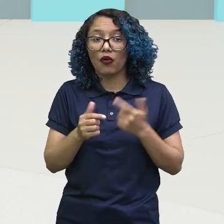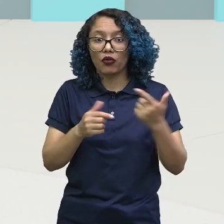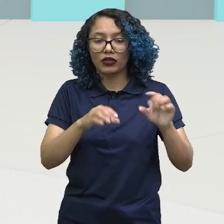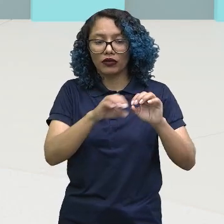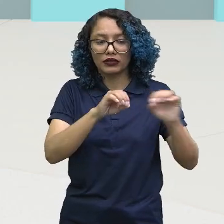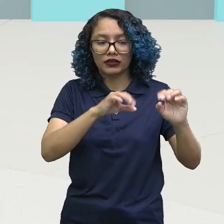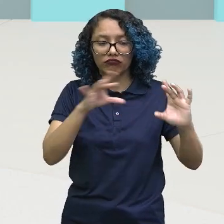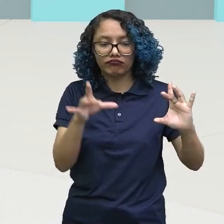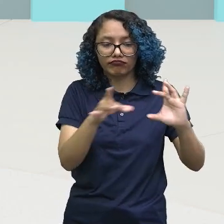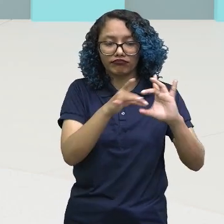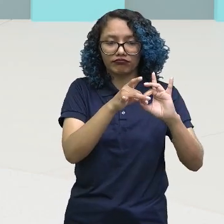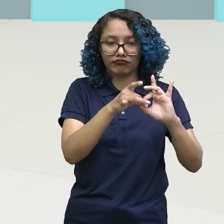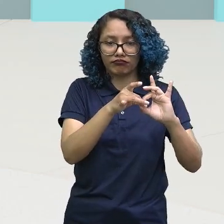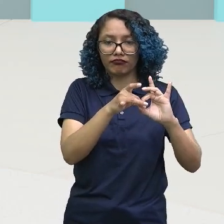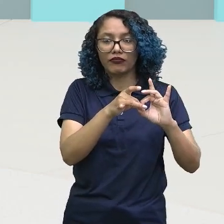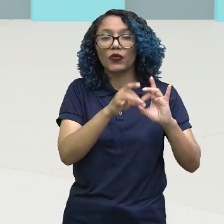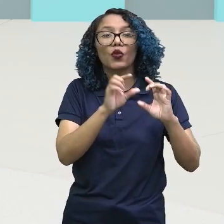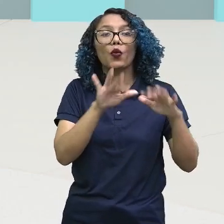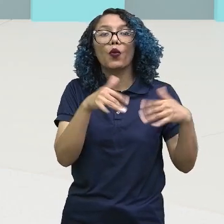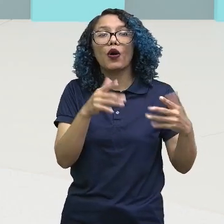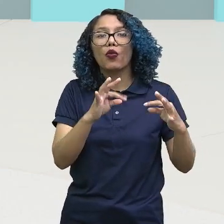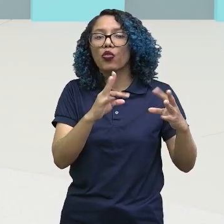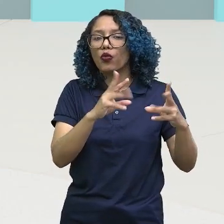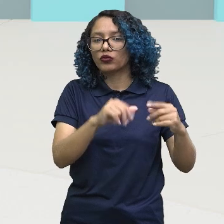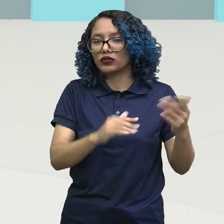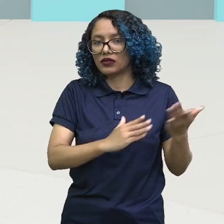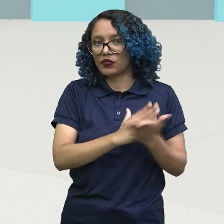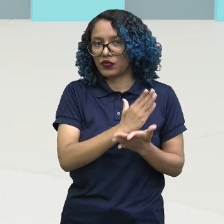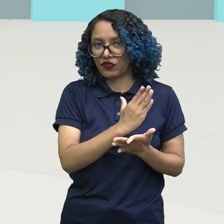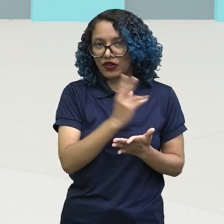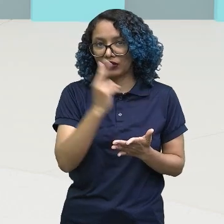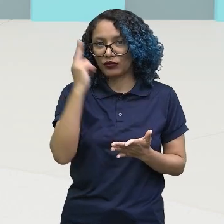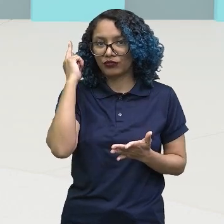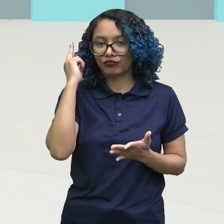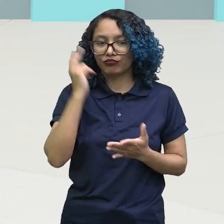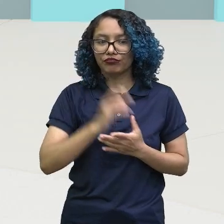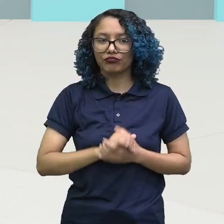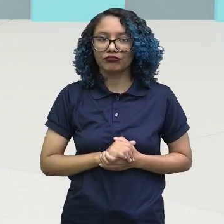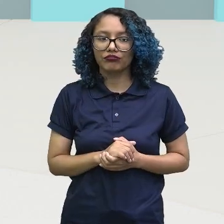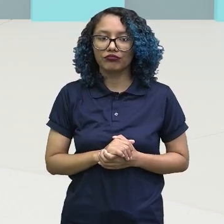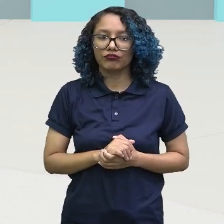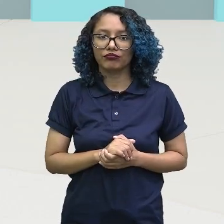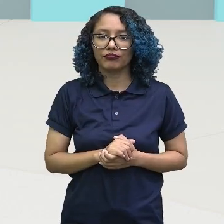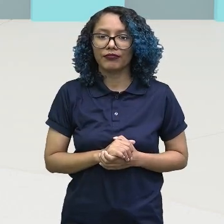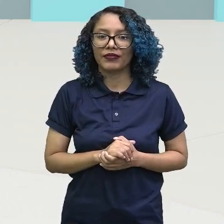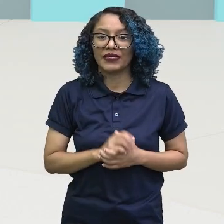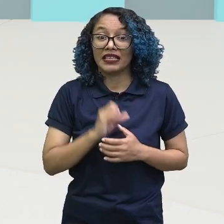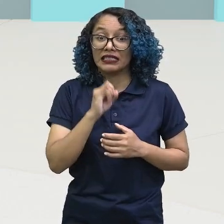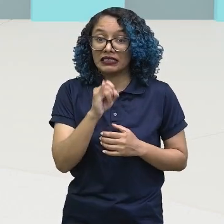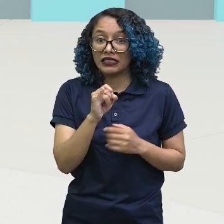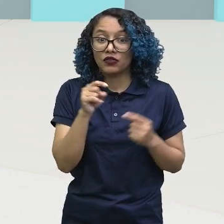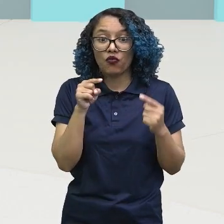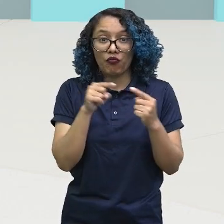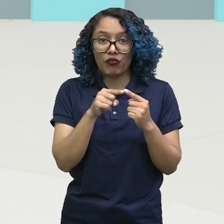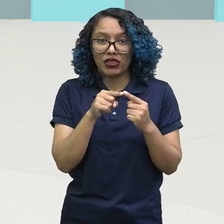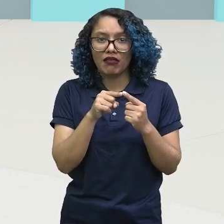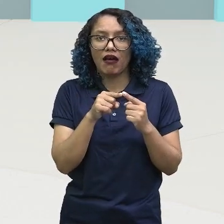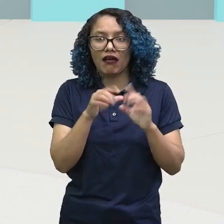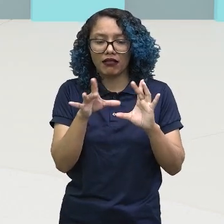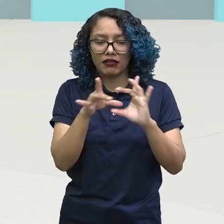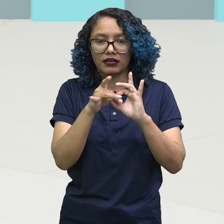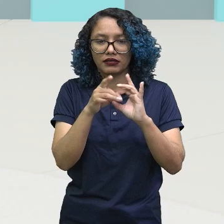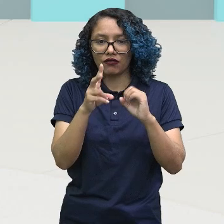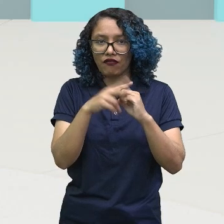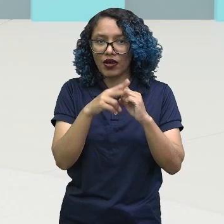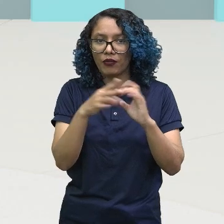que todos sejam aprovados no vestibular. Então, como ele é de ligação, né, a própria classificação está dizendo,